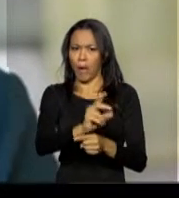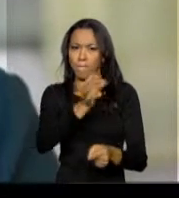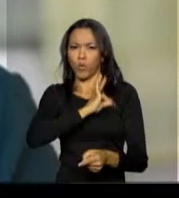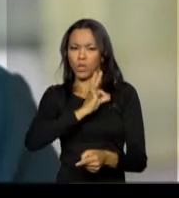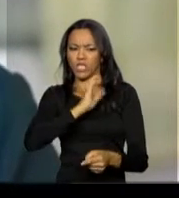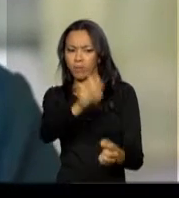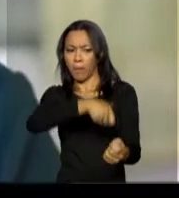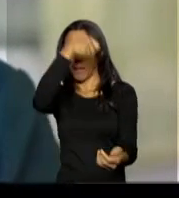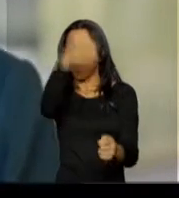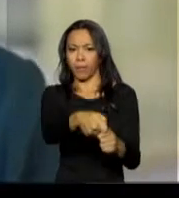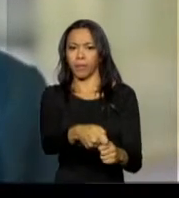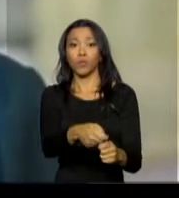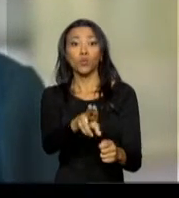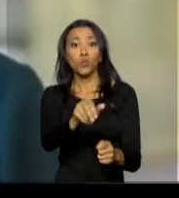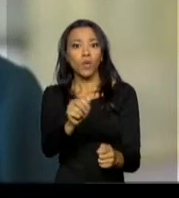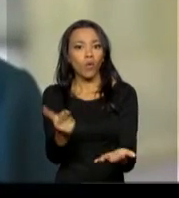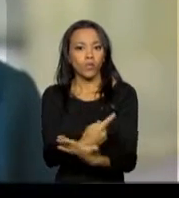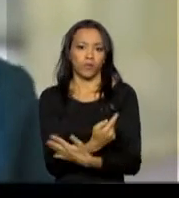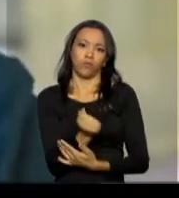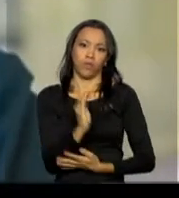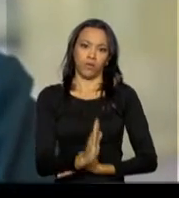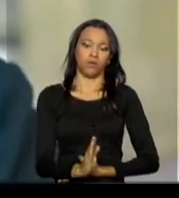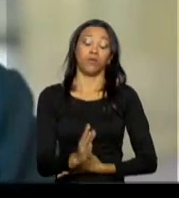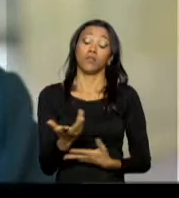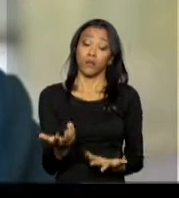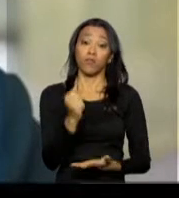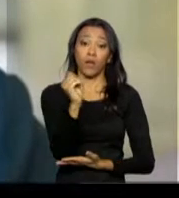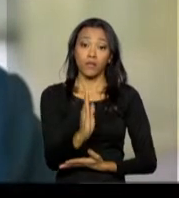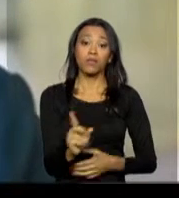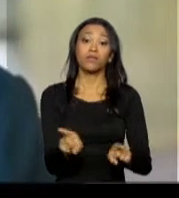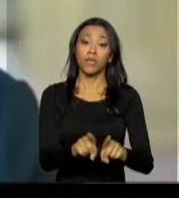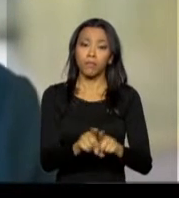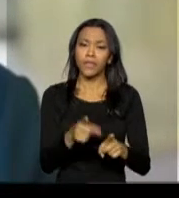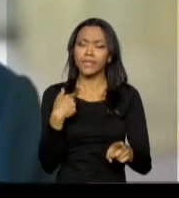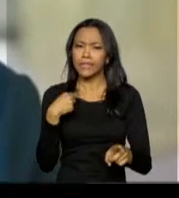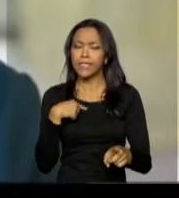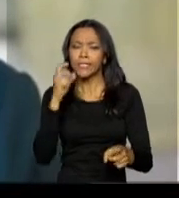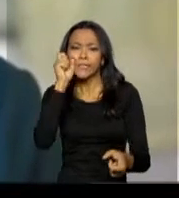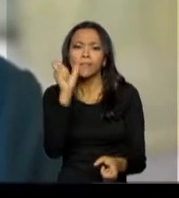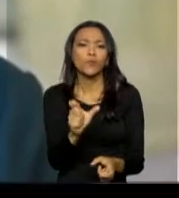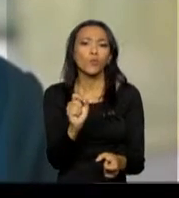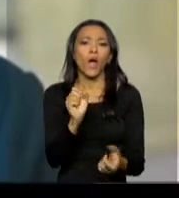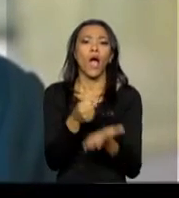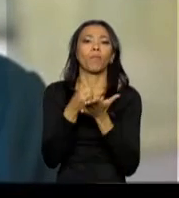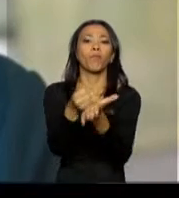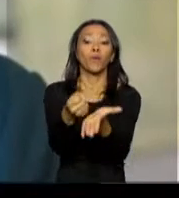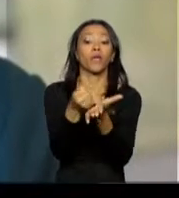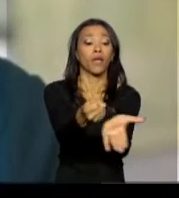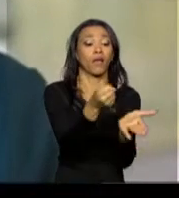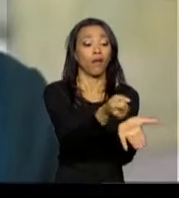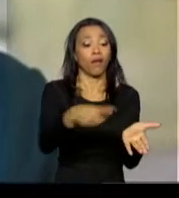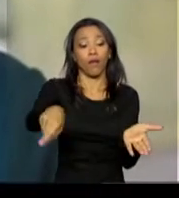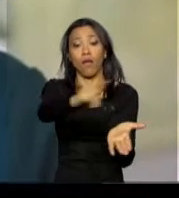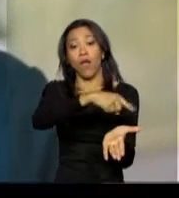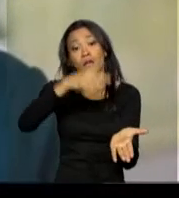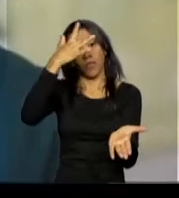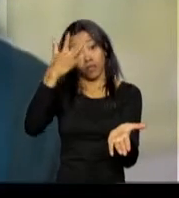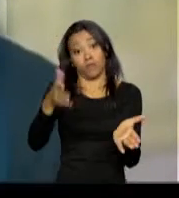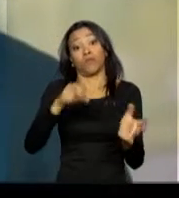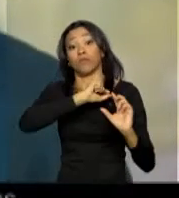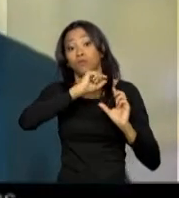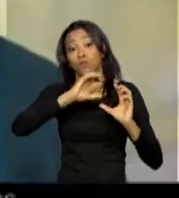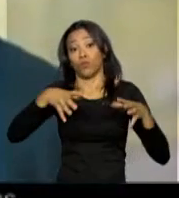tanto o mal feito. O Brasil também tem buscado apoiar fortemente suas populações